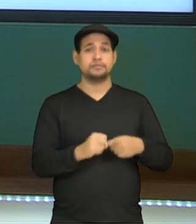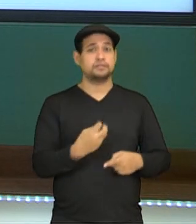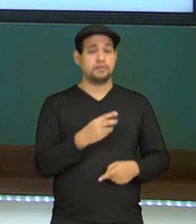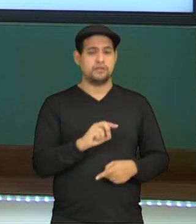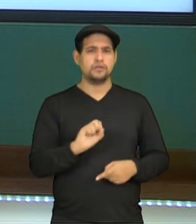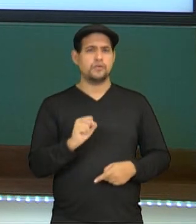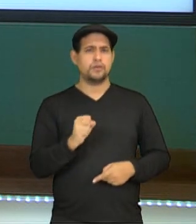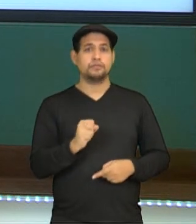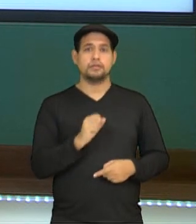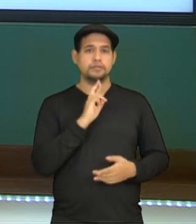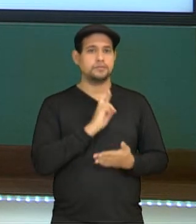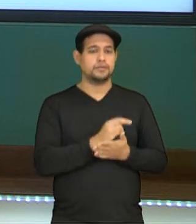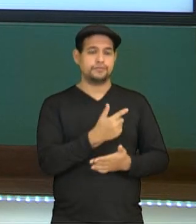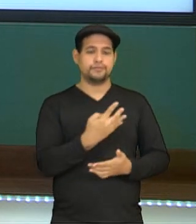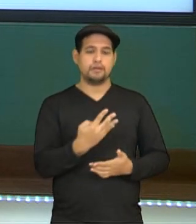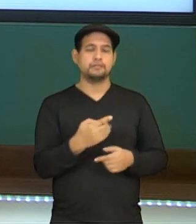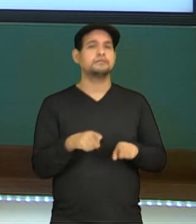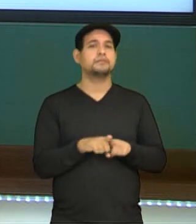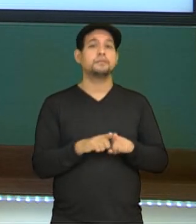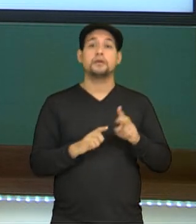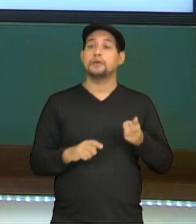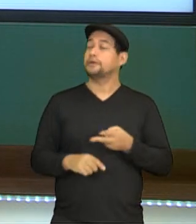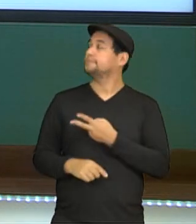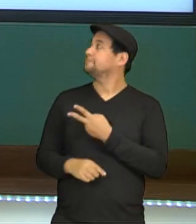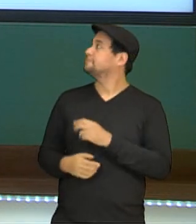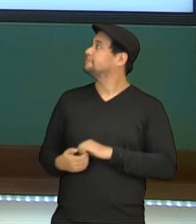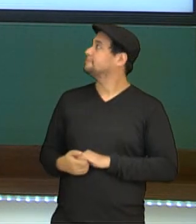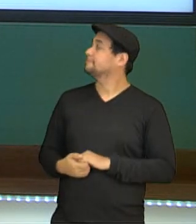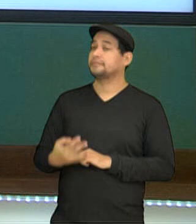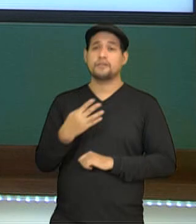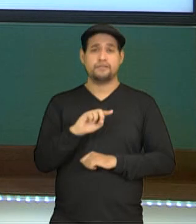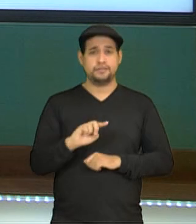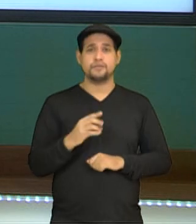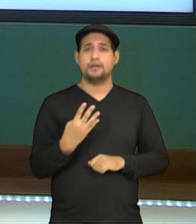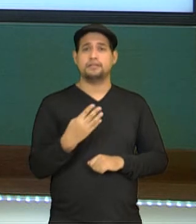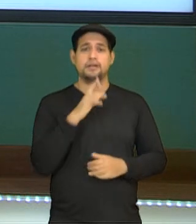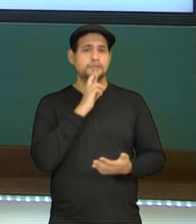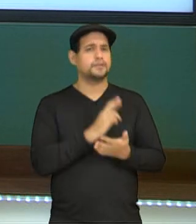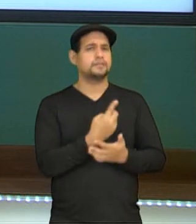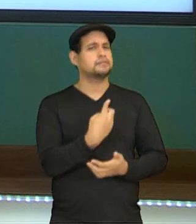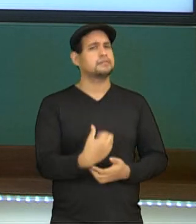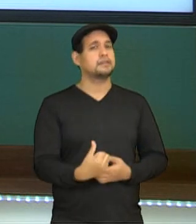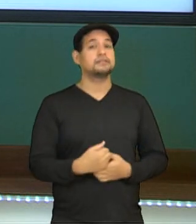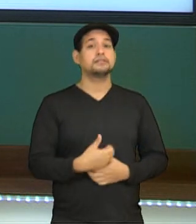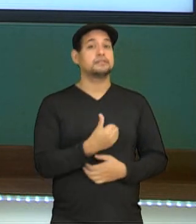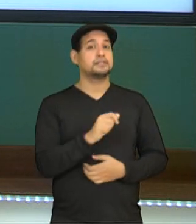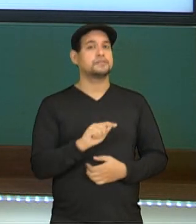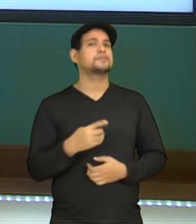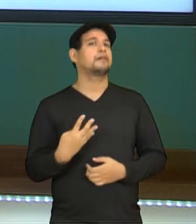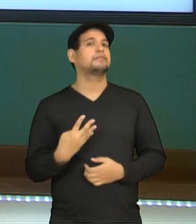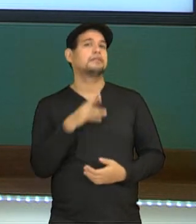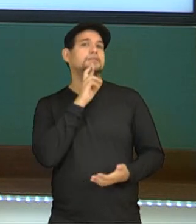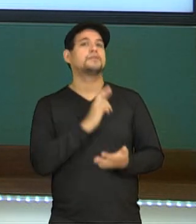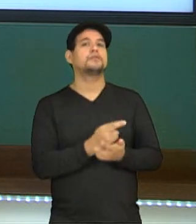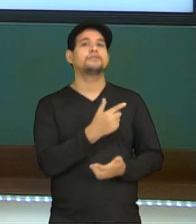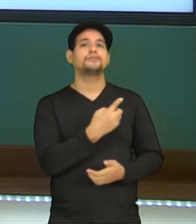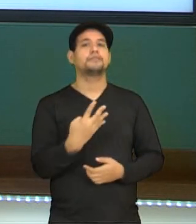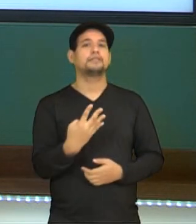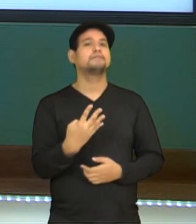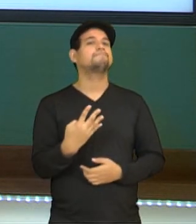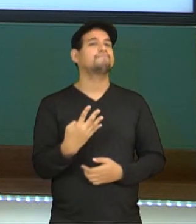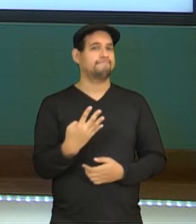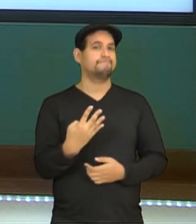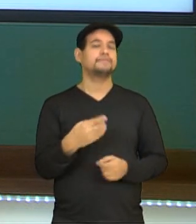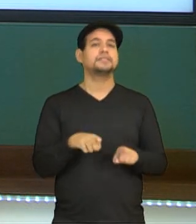8, 24. E aqui, ó, 4 vezes 4, 16. Então, 6 vezes 4, 24.